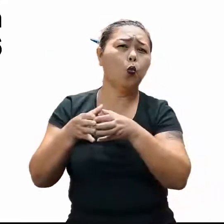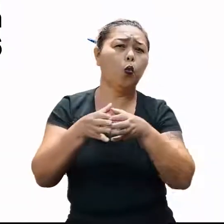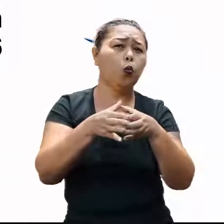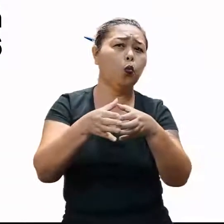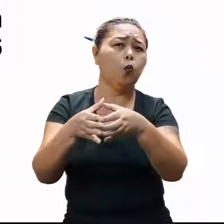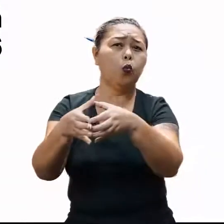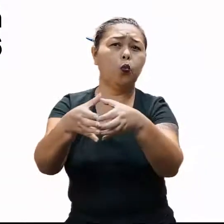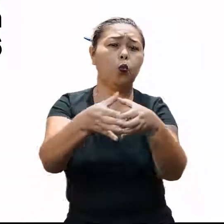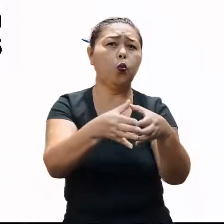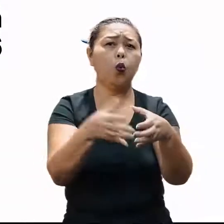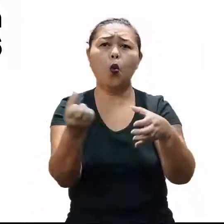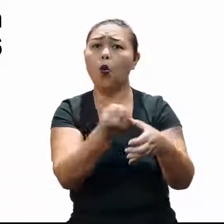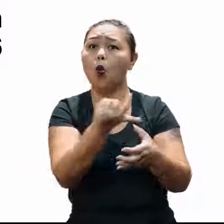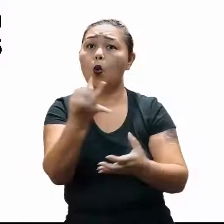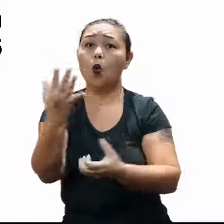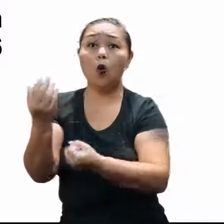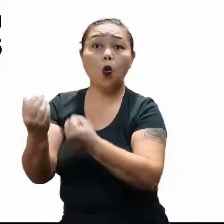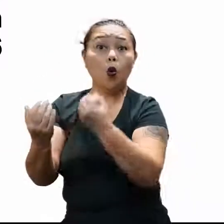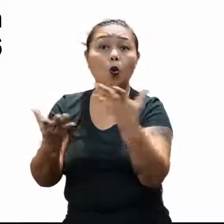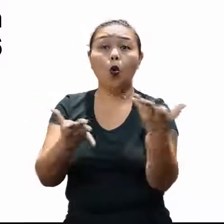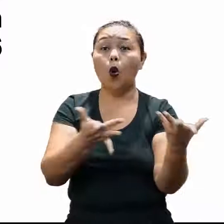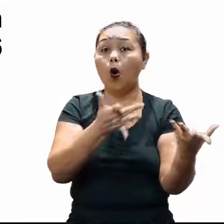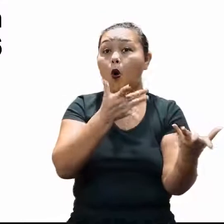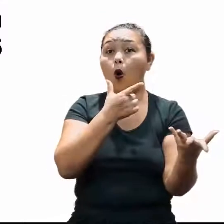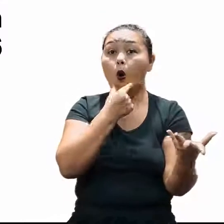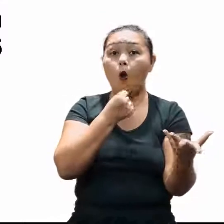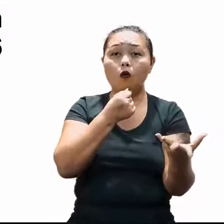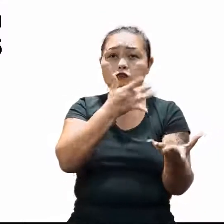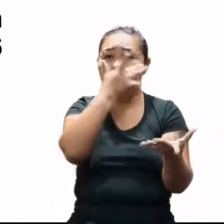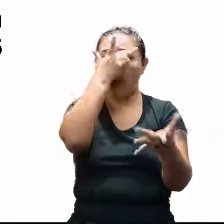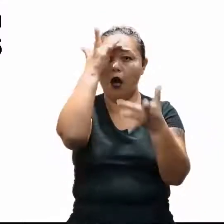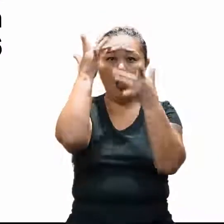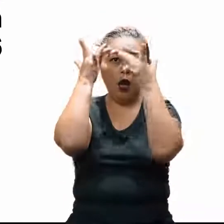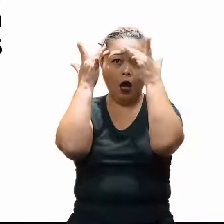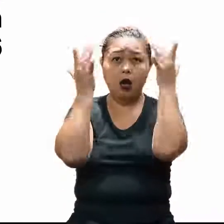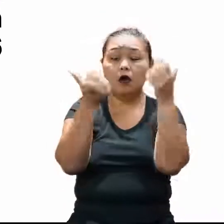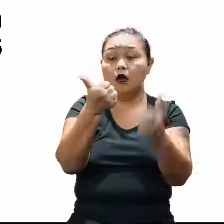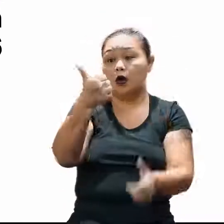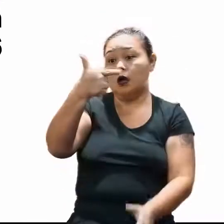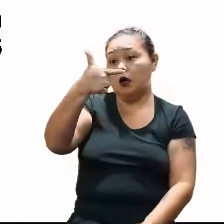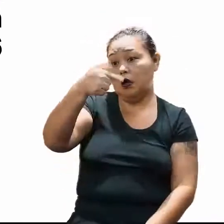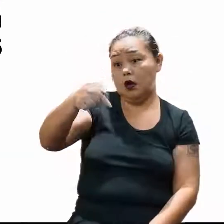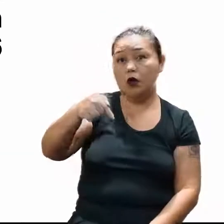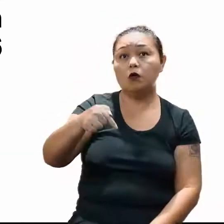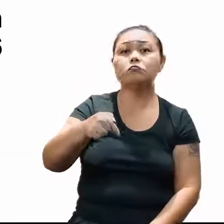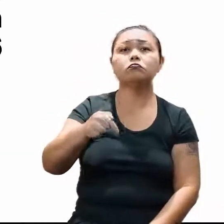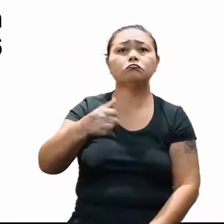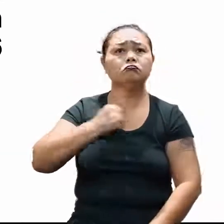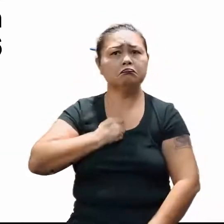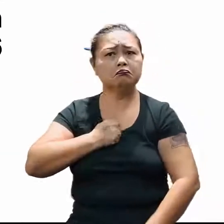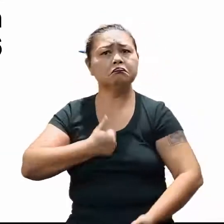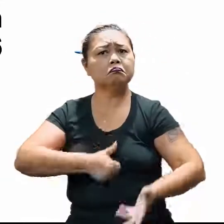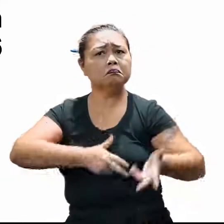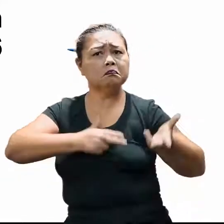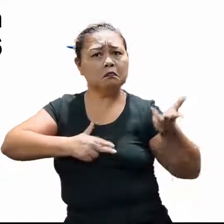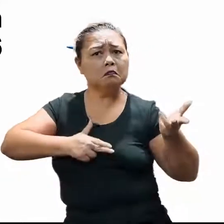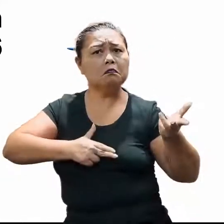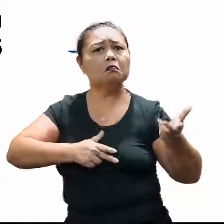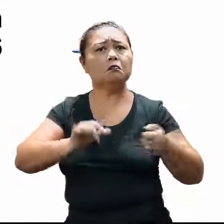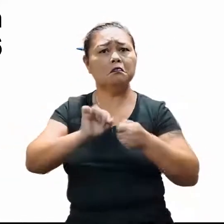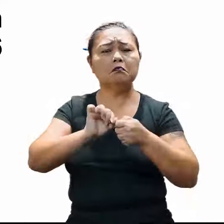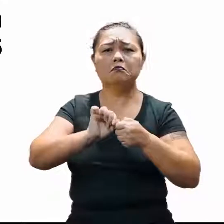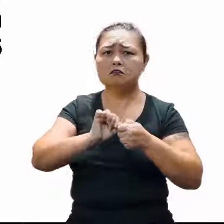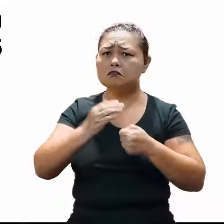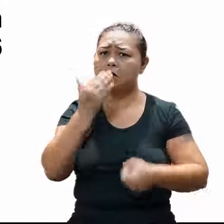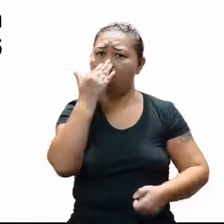Dessa vez o número de homens era bem maior. Nós tínhamos aí 127 homens bem armados. Eles